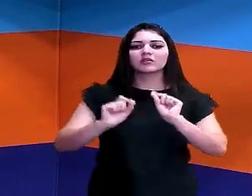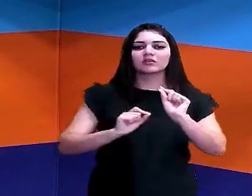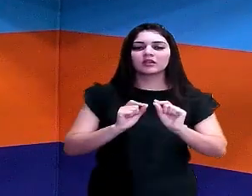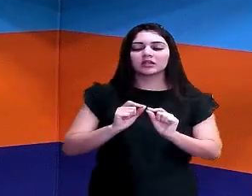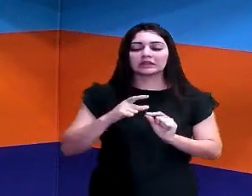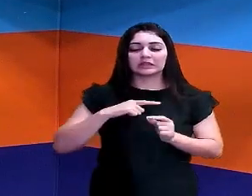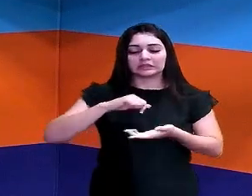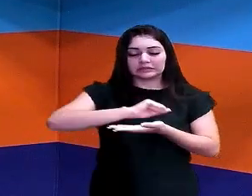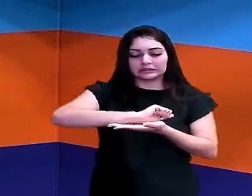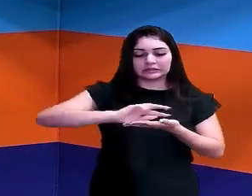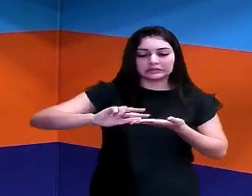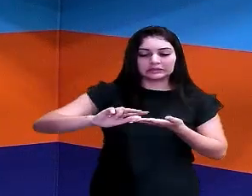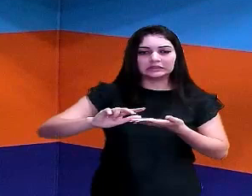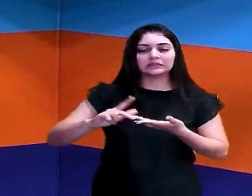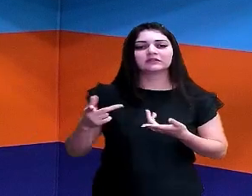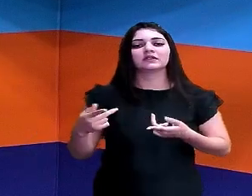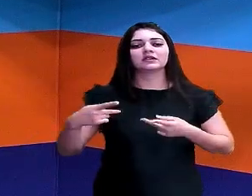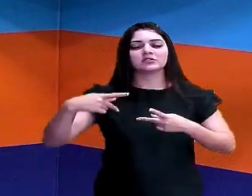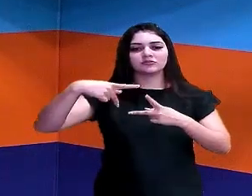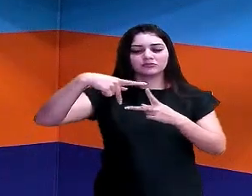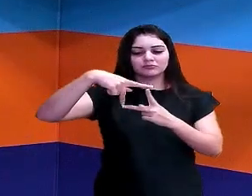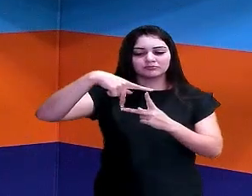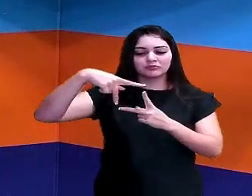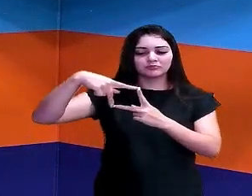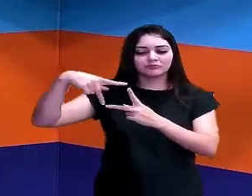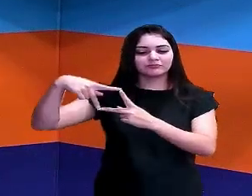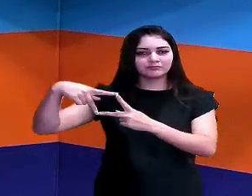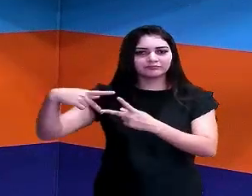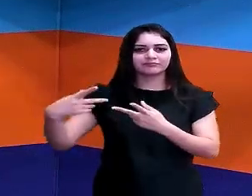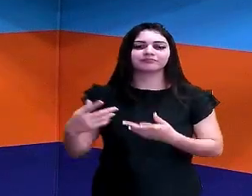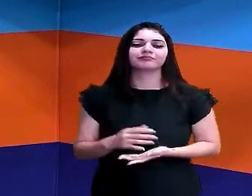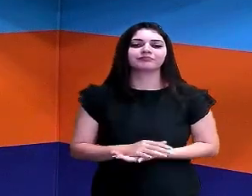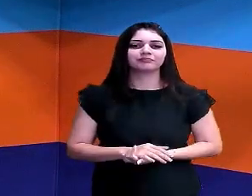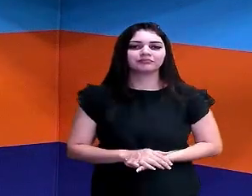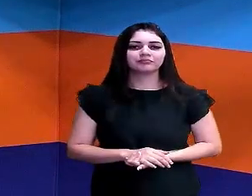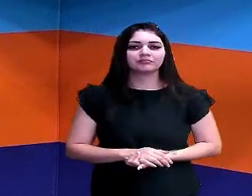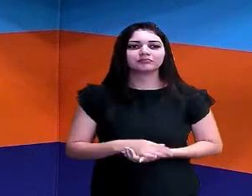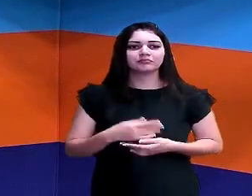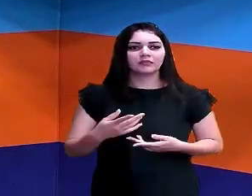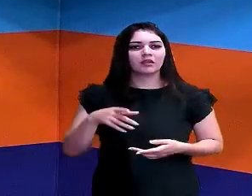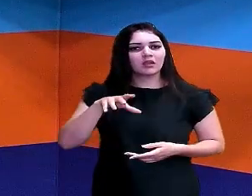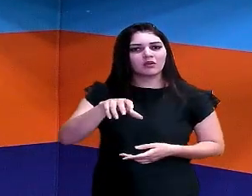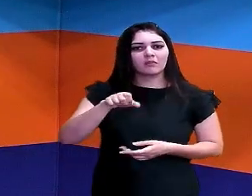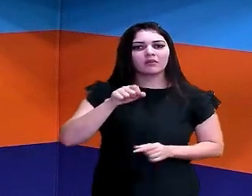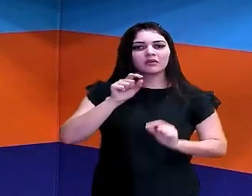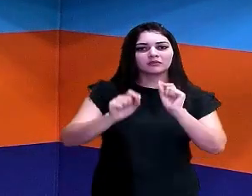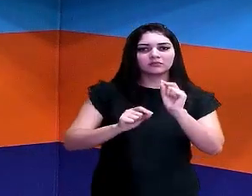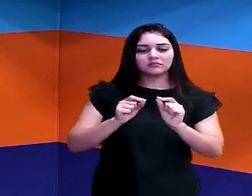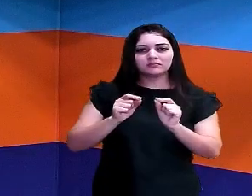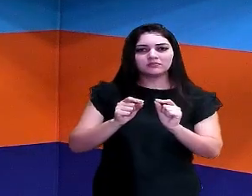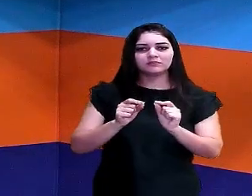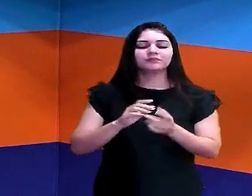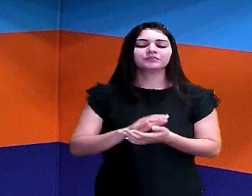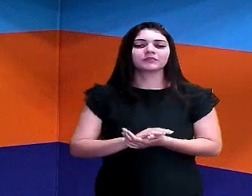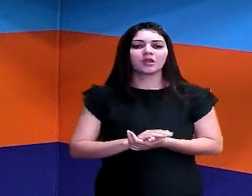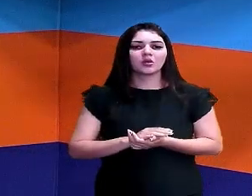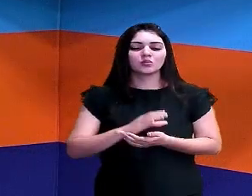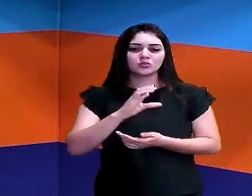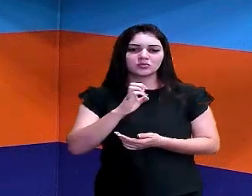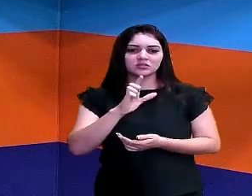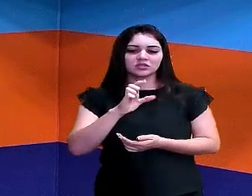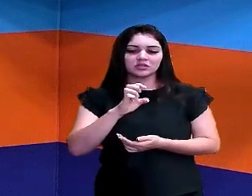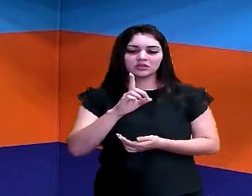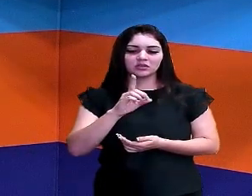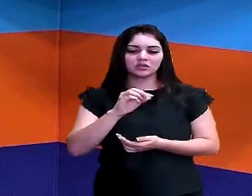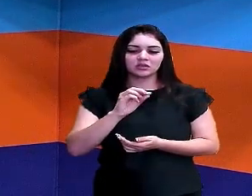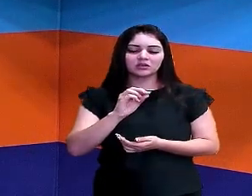vários quadrados. Lembra nossas figuras? Tem vários quadrados. Eu pego o cilindro e desmonto ele,